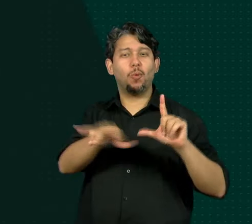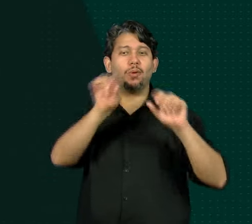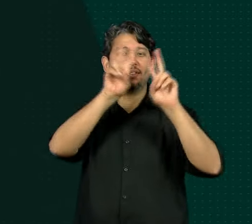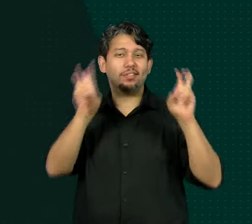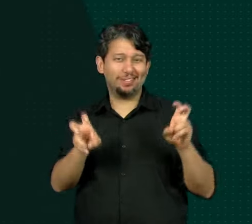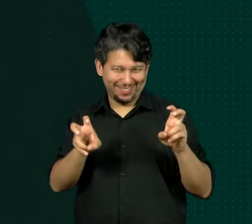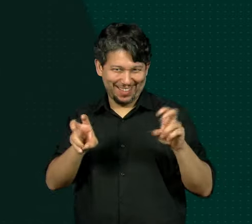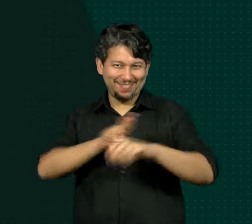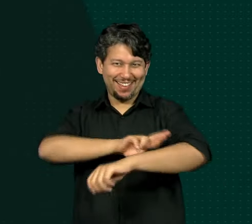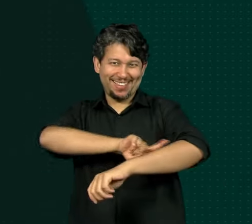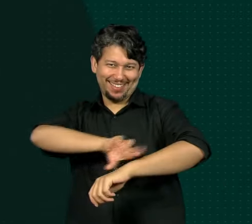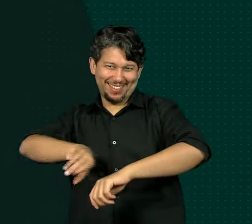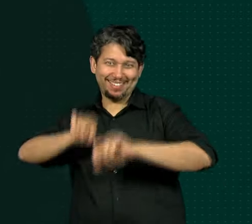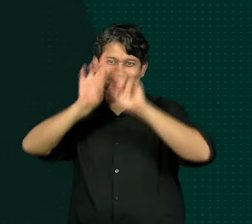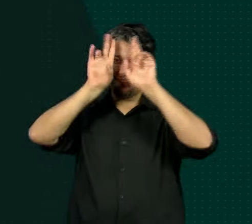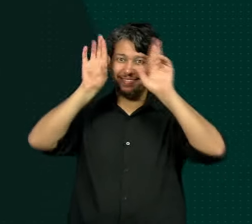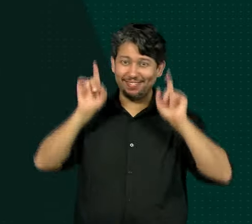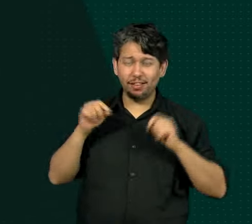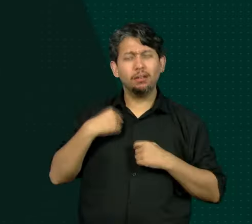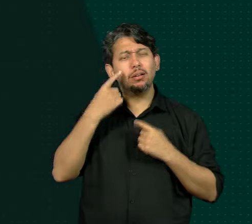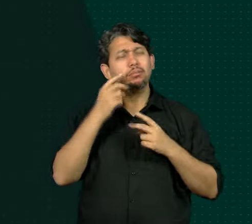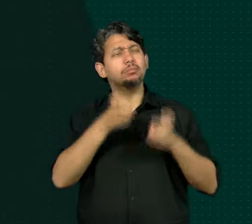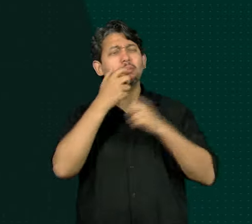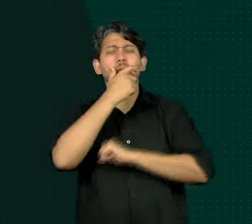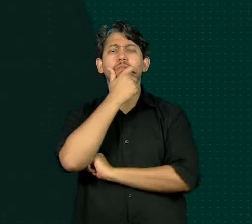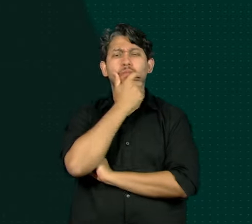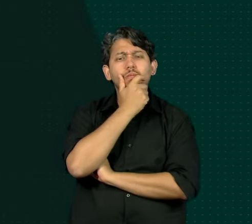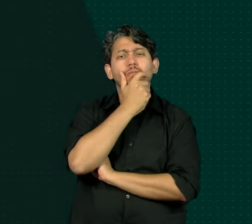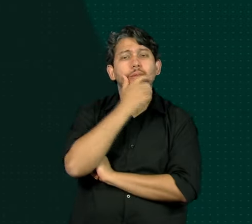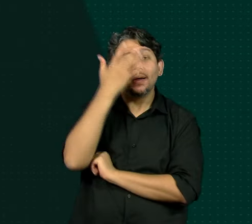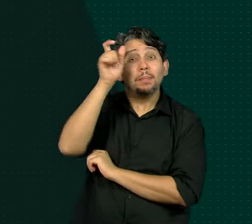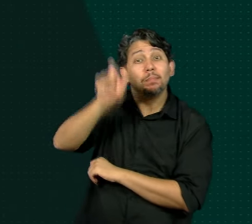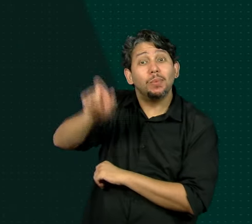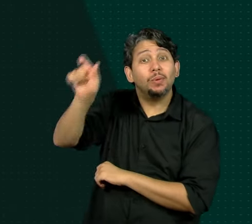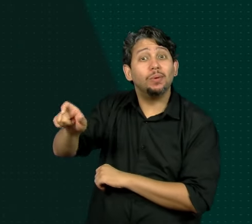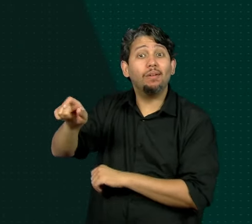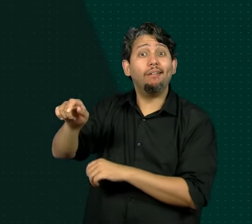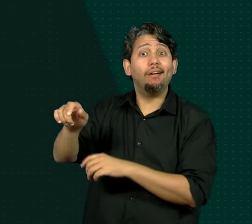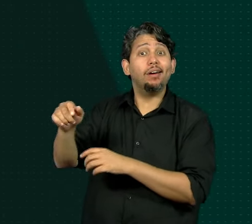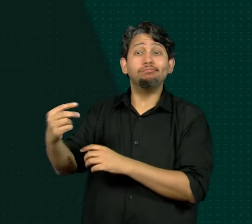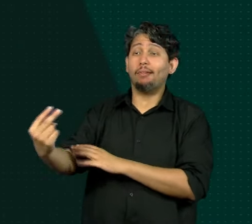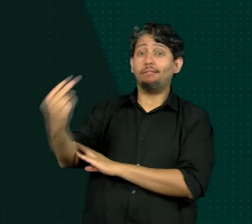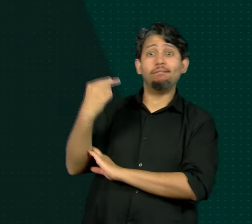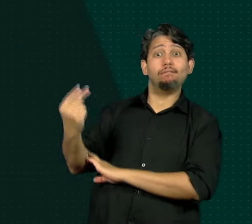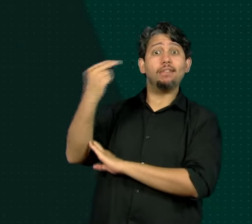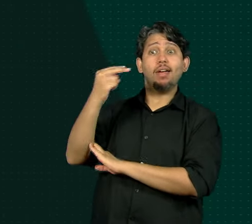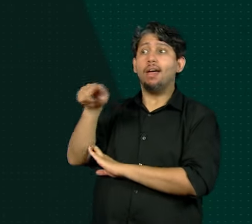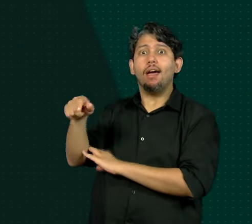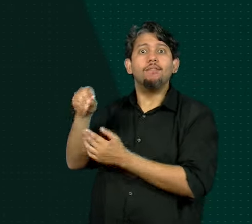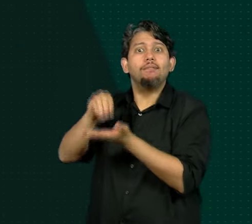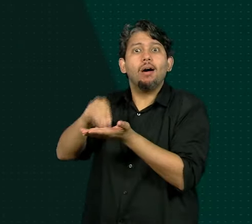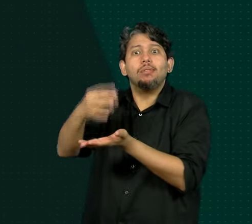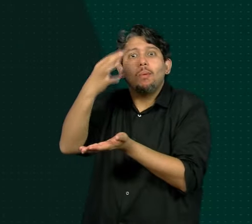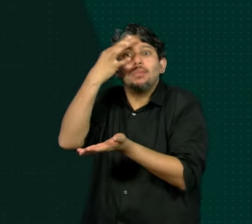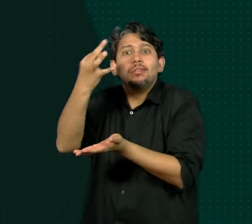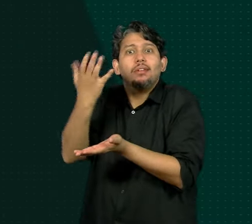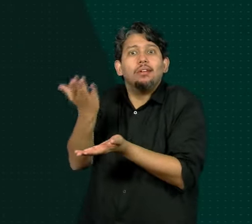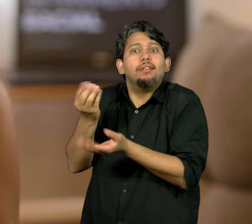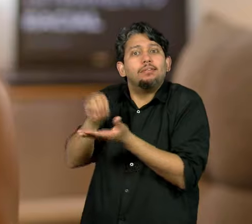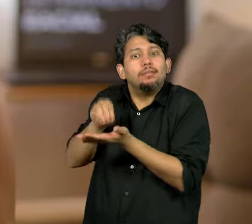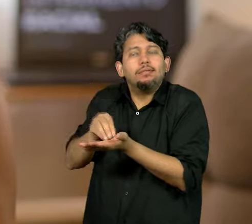raciais e compreendi que ali existia uma necessidade das pessoas compreenderem um pouco mais sobre questões raciais de modo